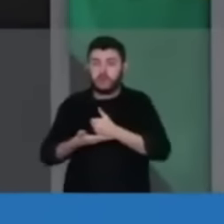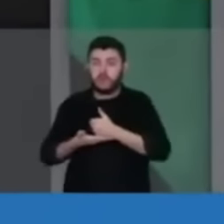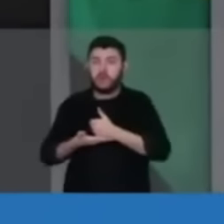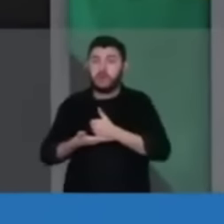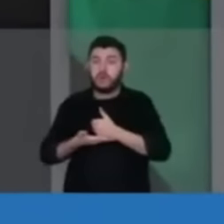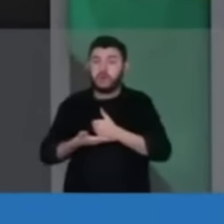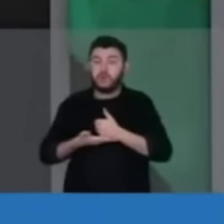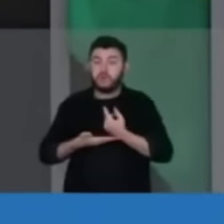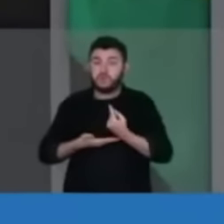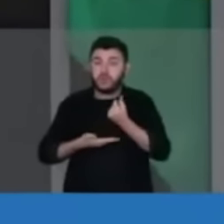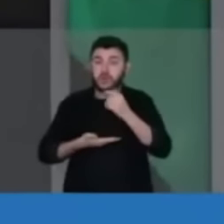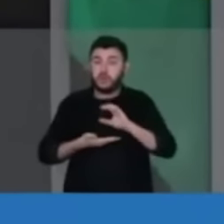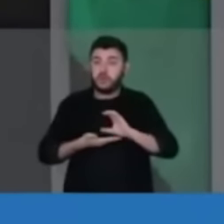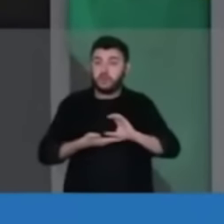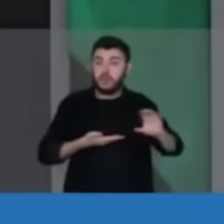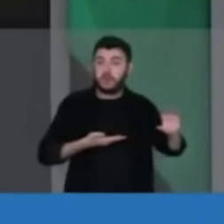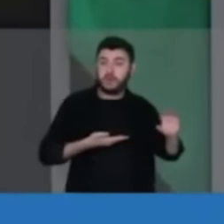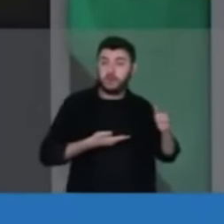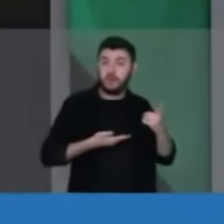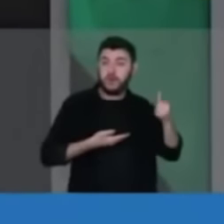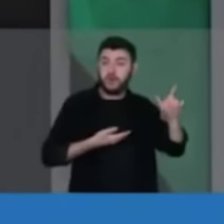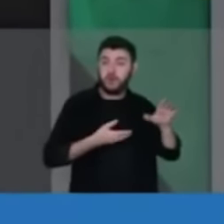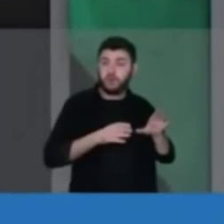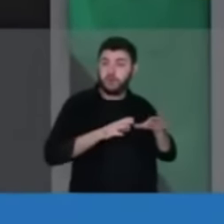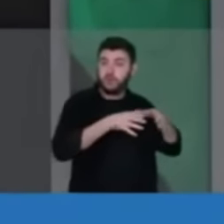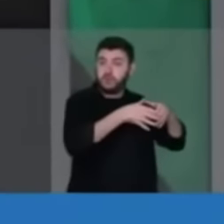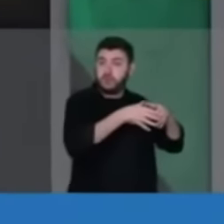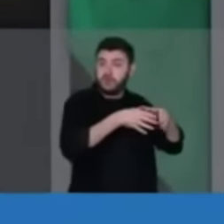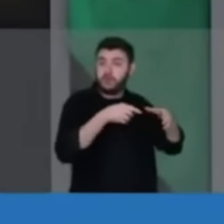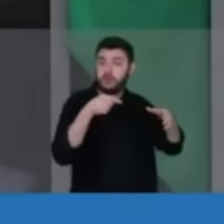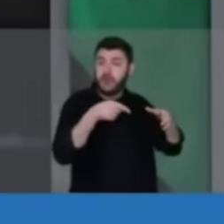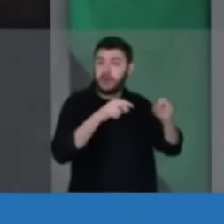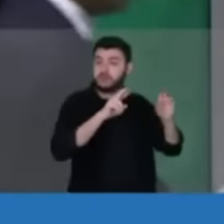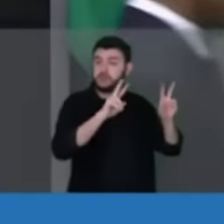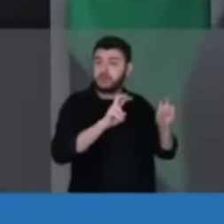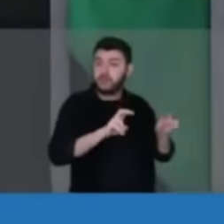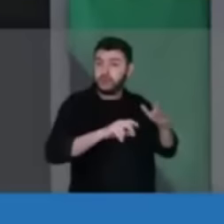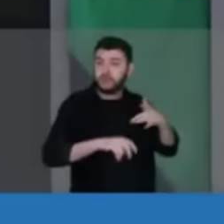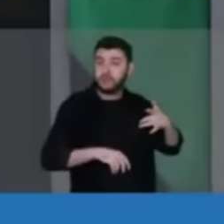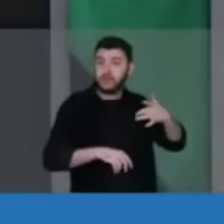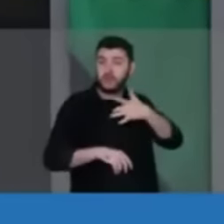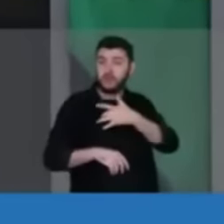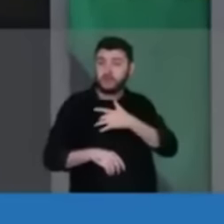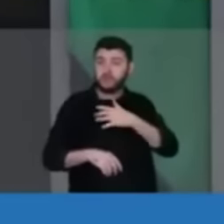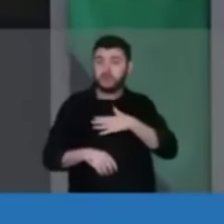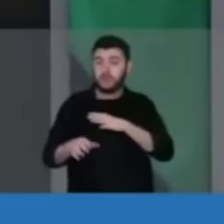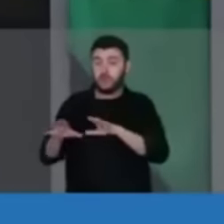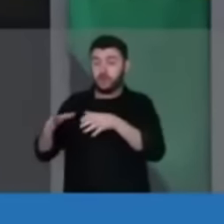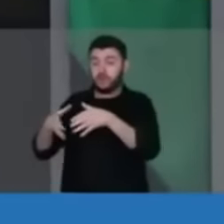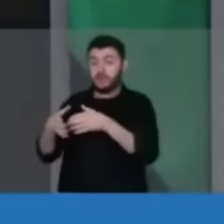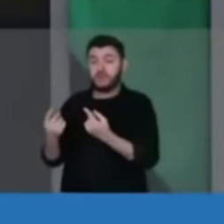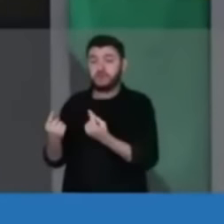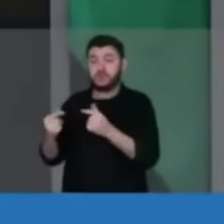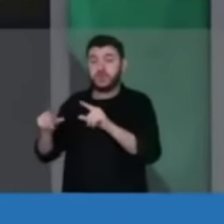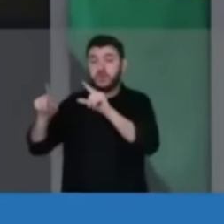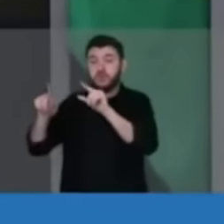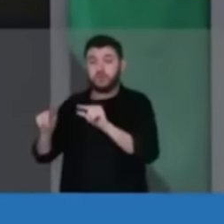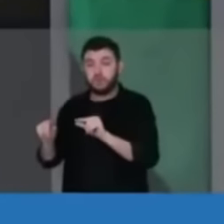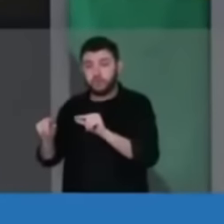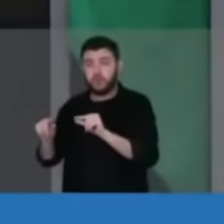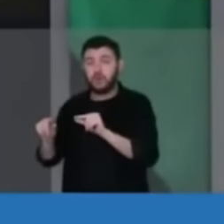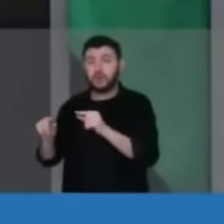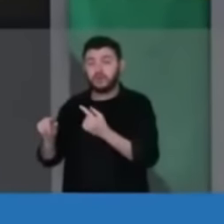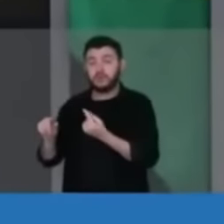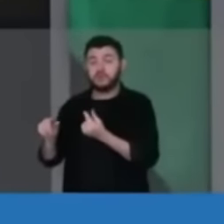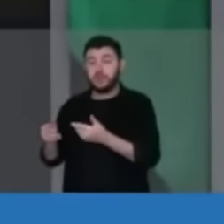teria e o poder indo para a comissão de saúde como é que isso eu possa ser beneficiado ou